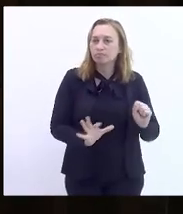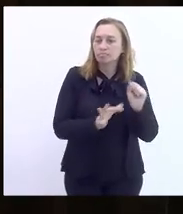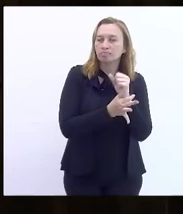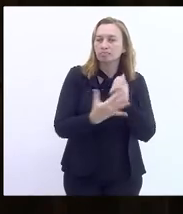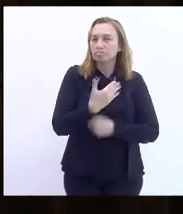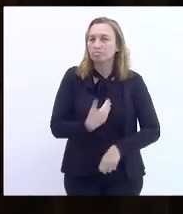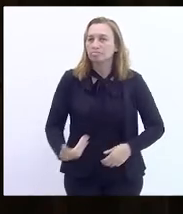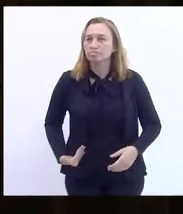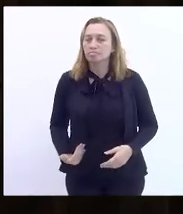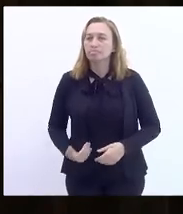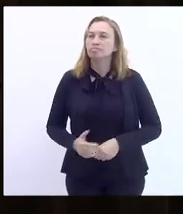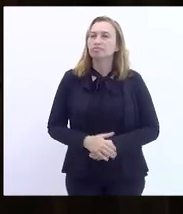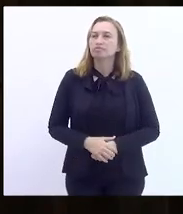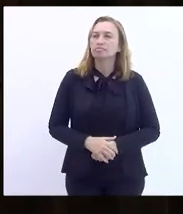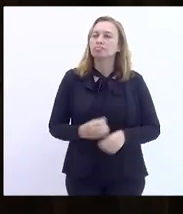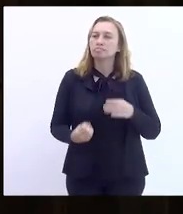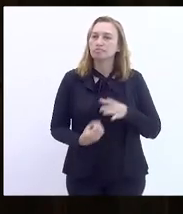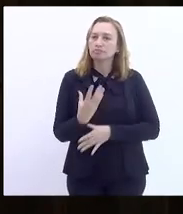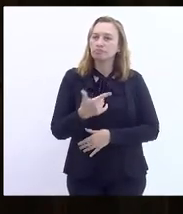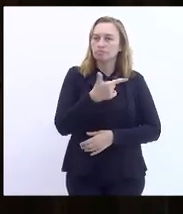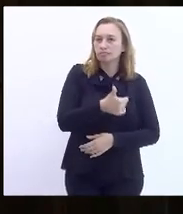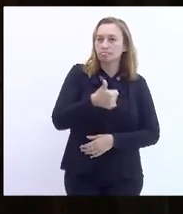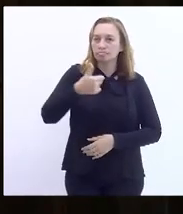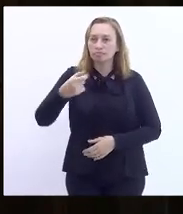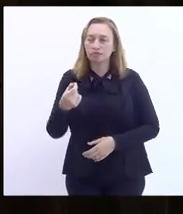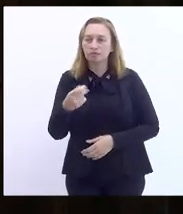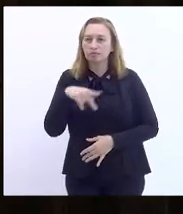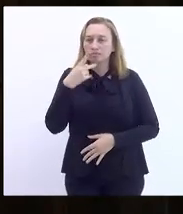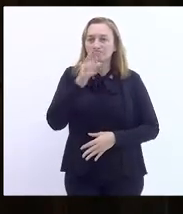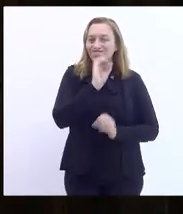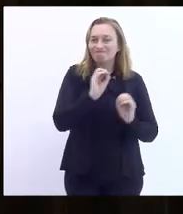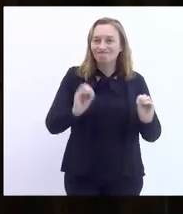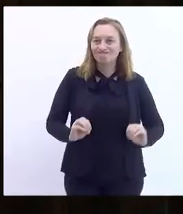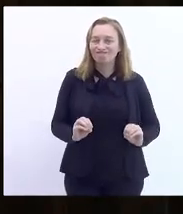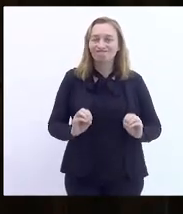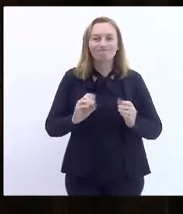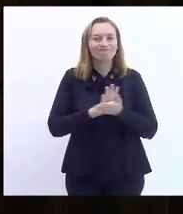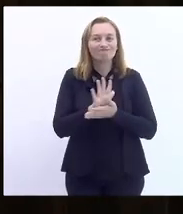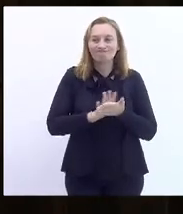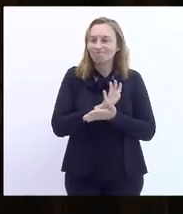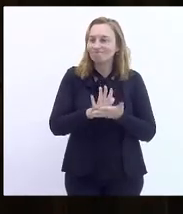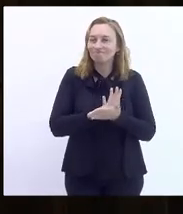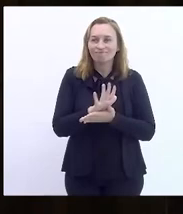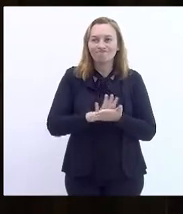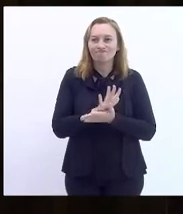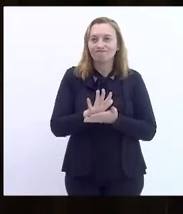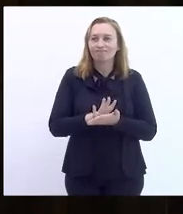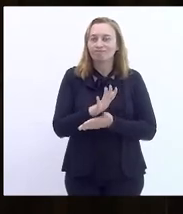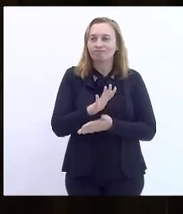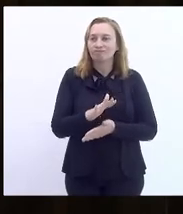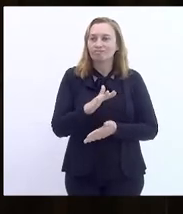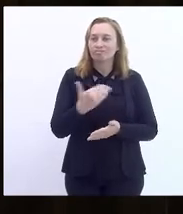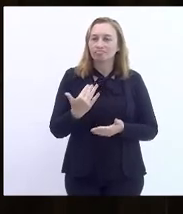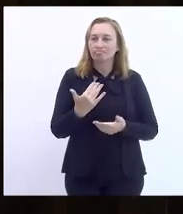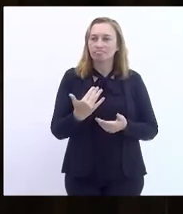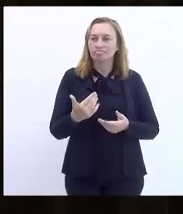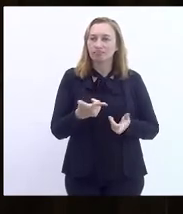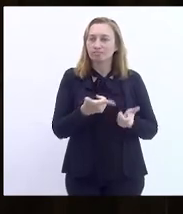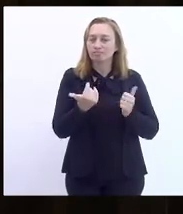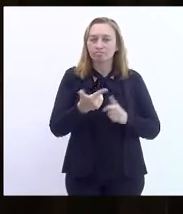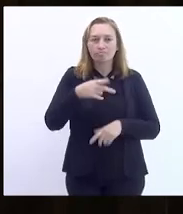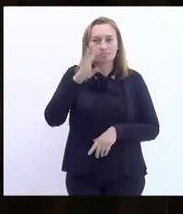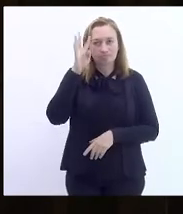Pública né aquele que foi construído lá em 2020 que não fale nada nada sobre a letalidade policial que é o